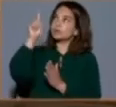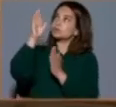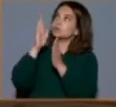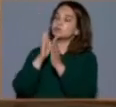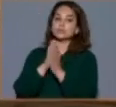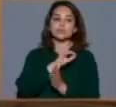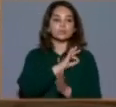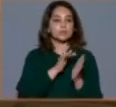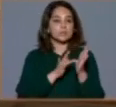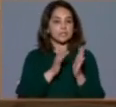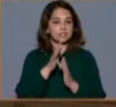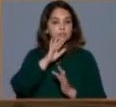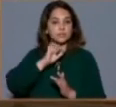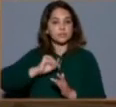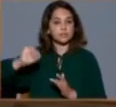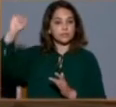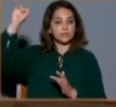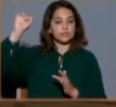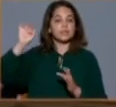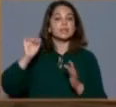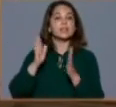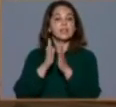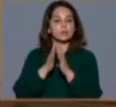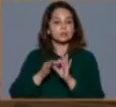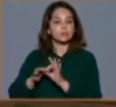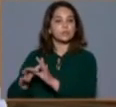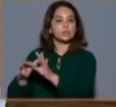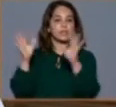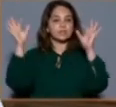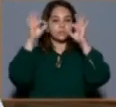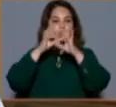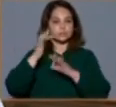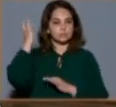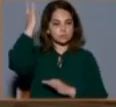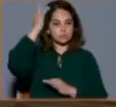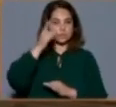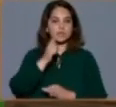vosso Filho, que é Deus convosco na unidade do Espírito Santo.